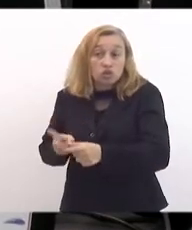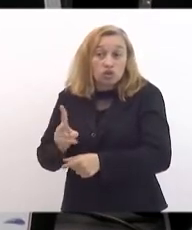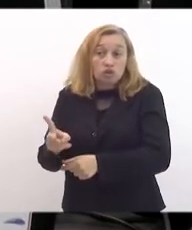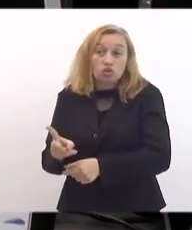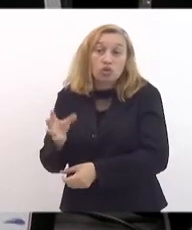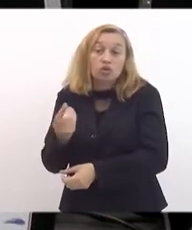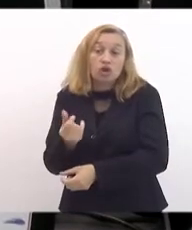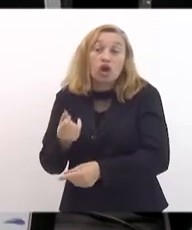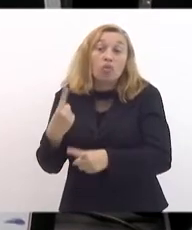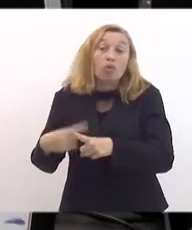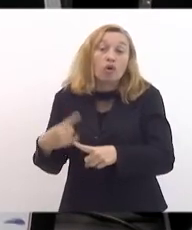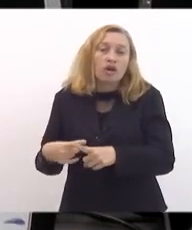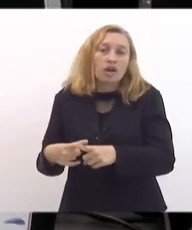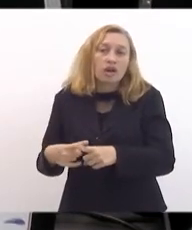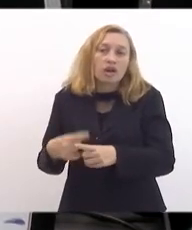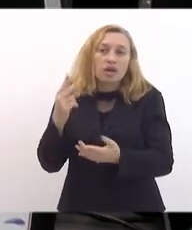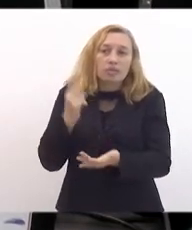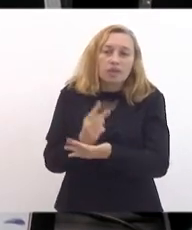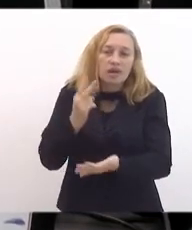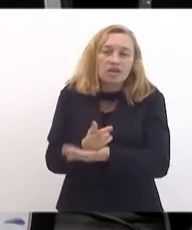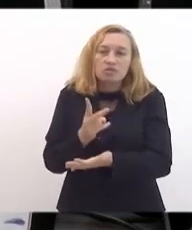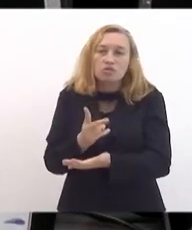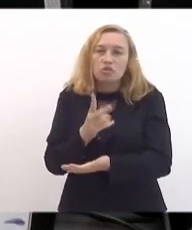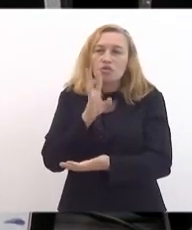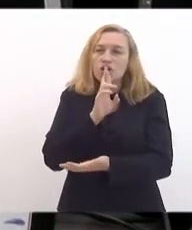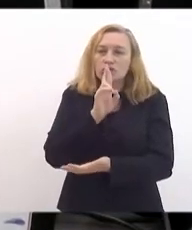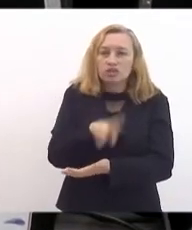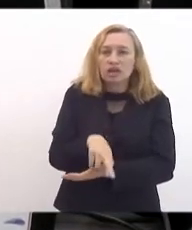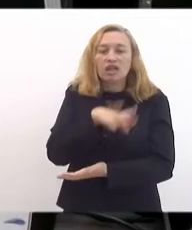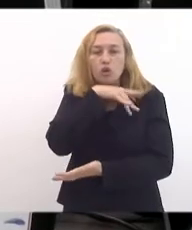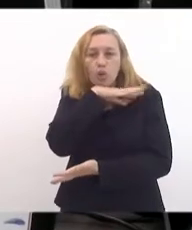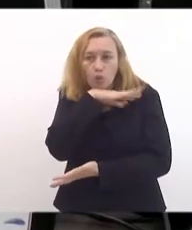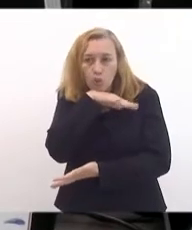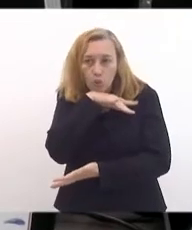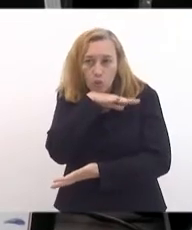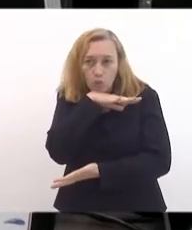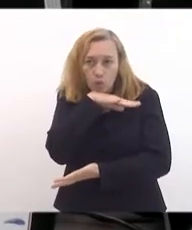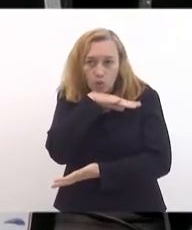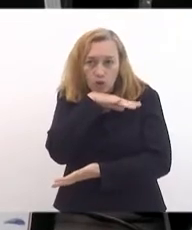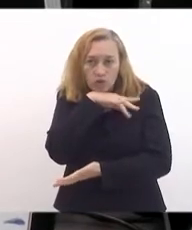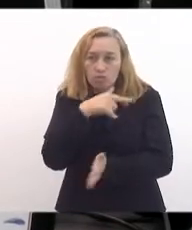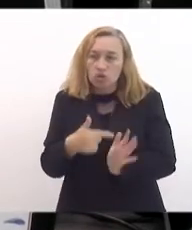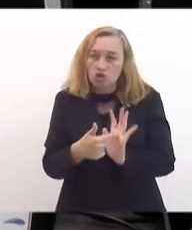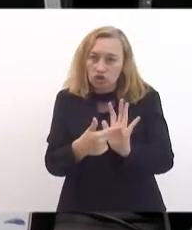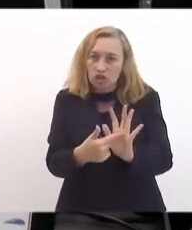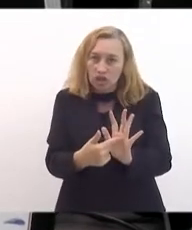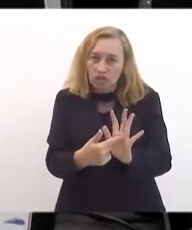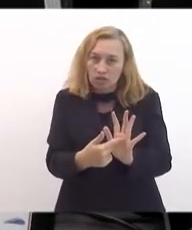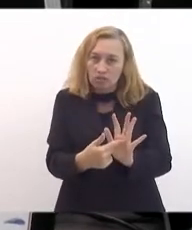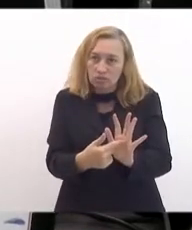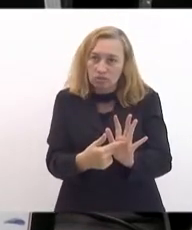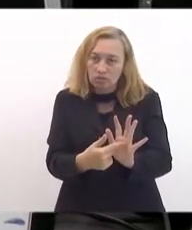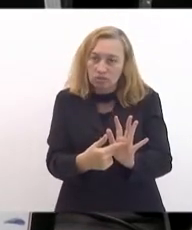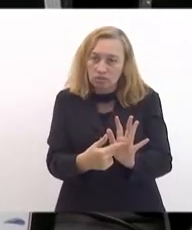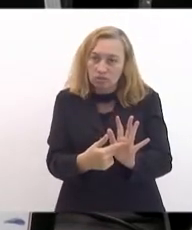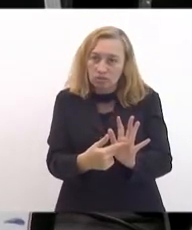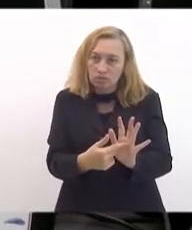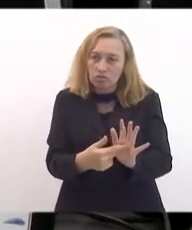benefício Porque apesar dos maus resultados frente ao benefício é